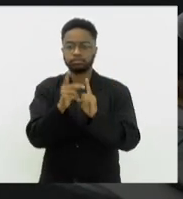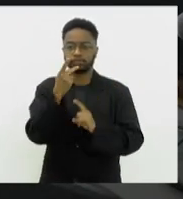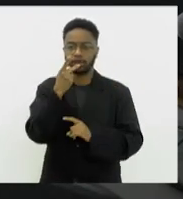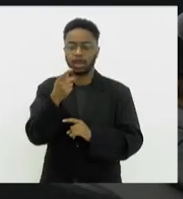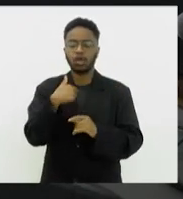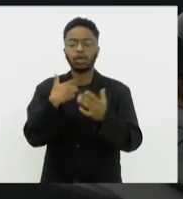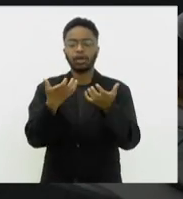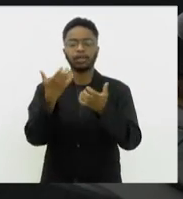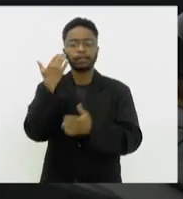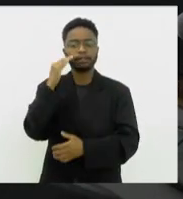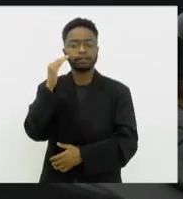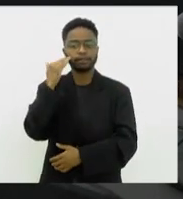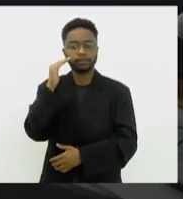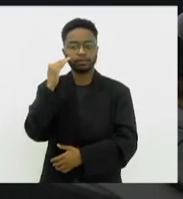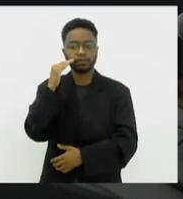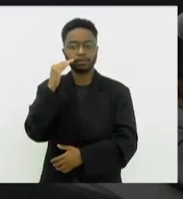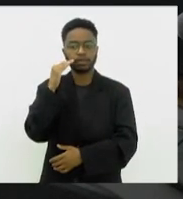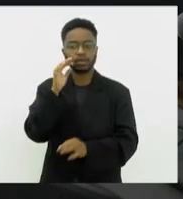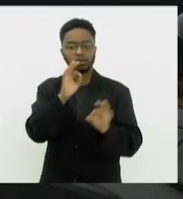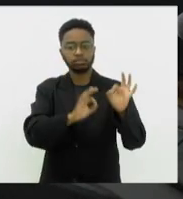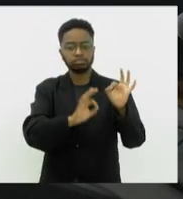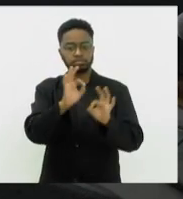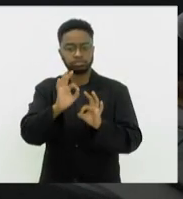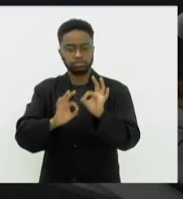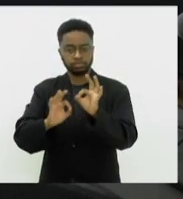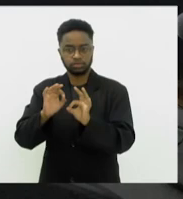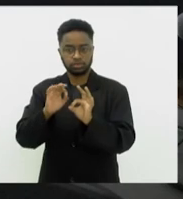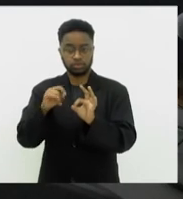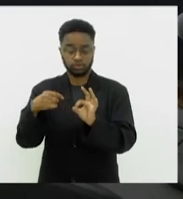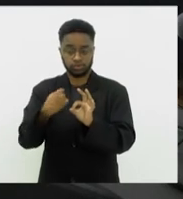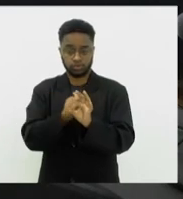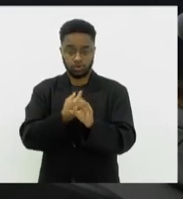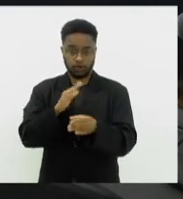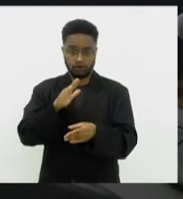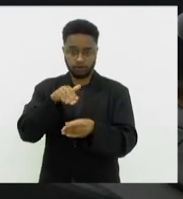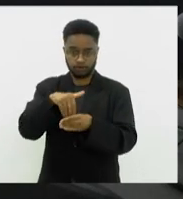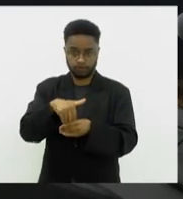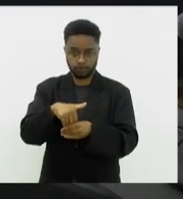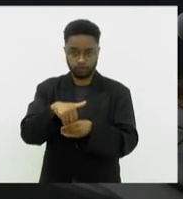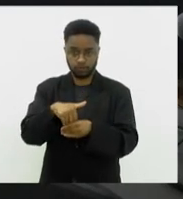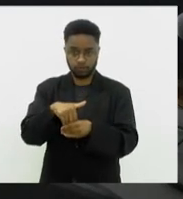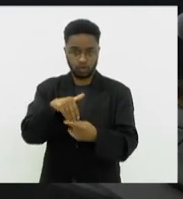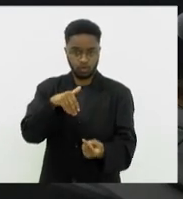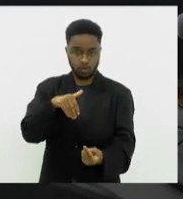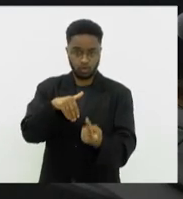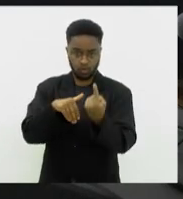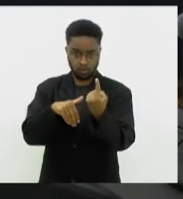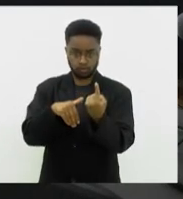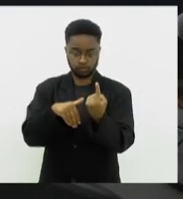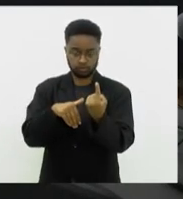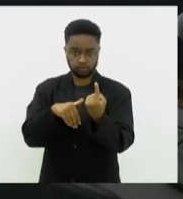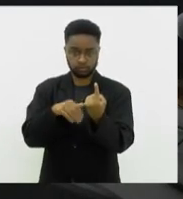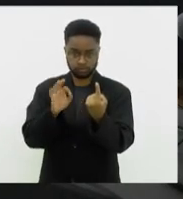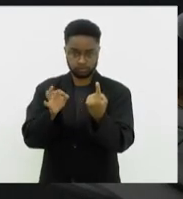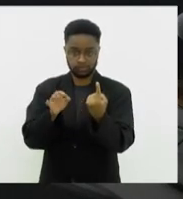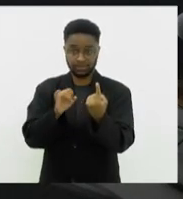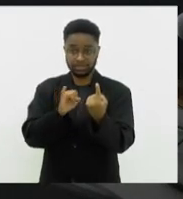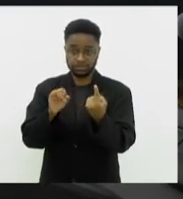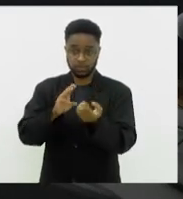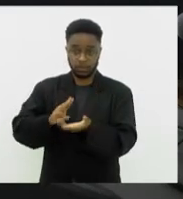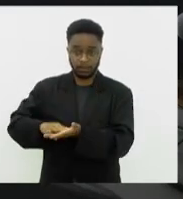entender mesmoa formatação nós iremos votar então uma única votação se os membros